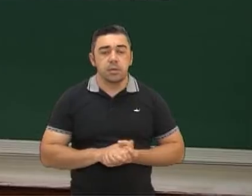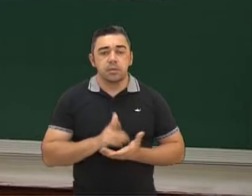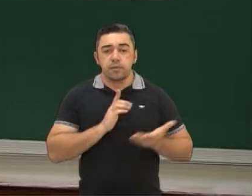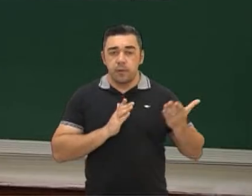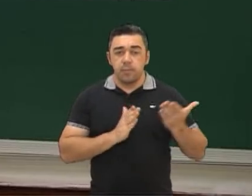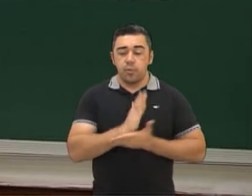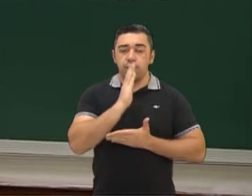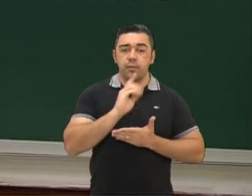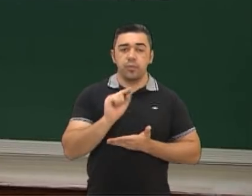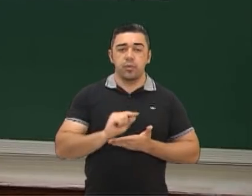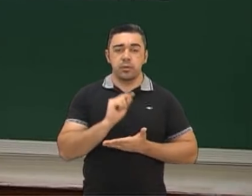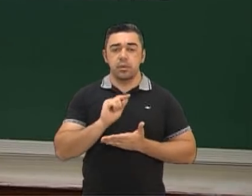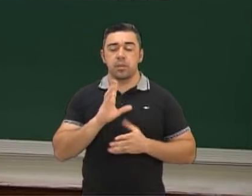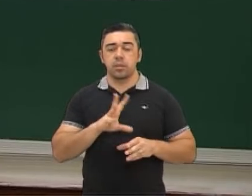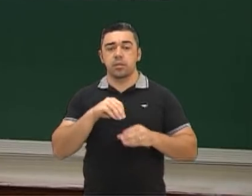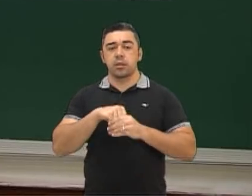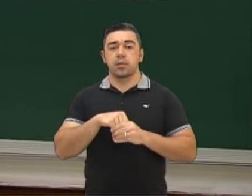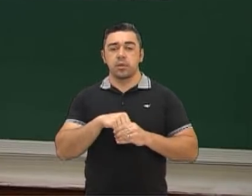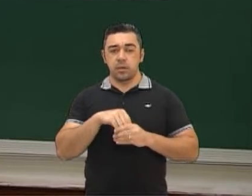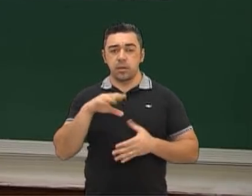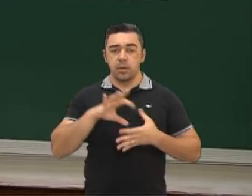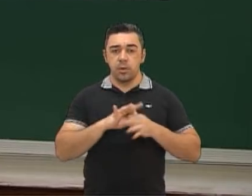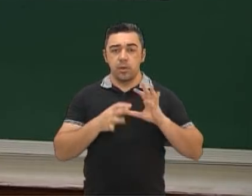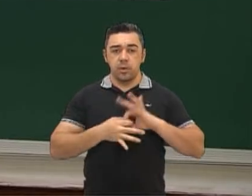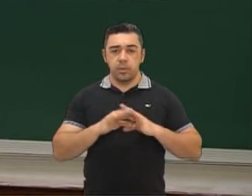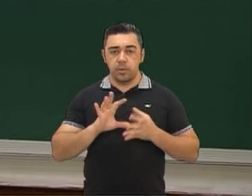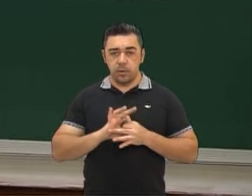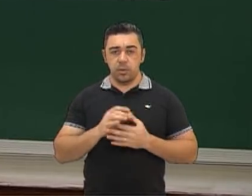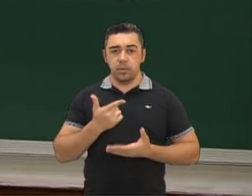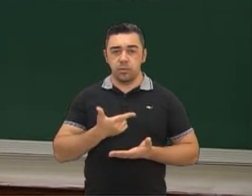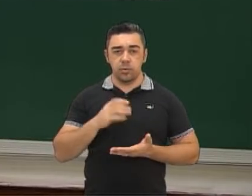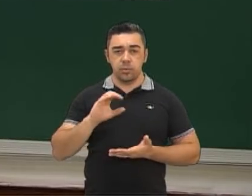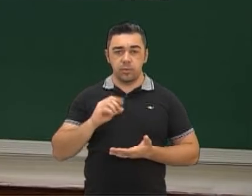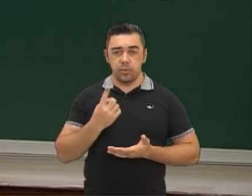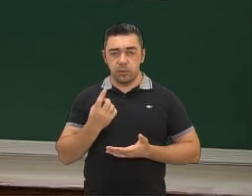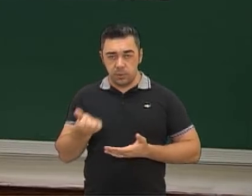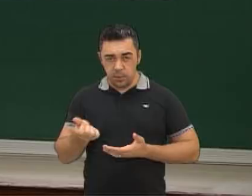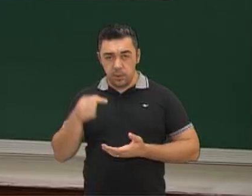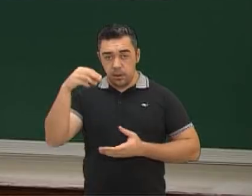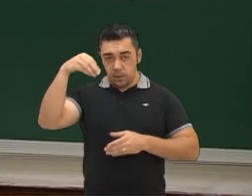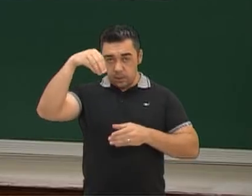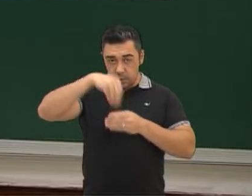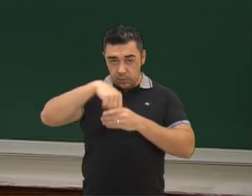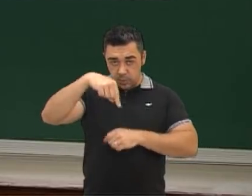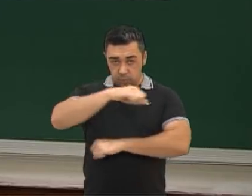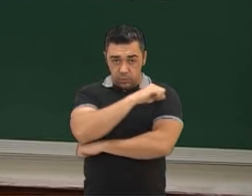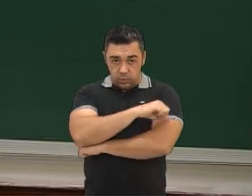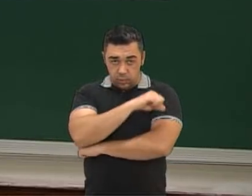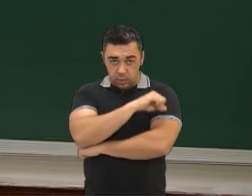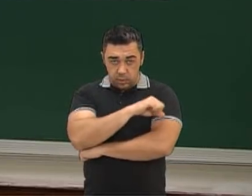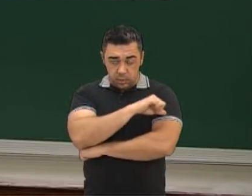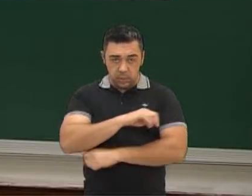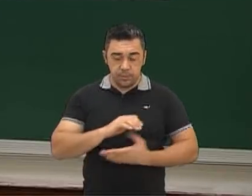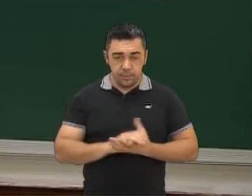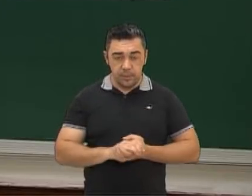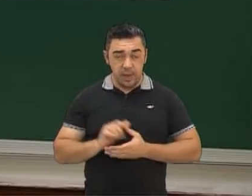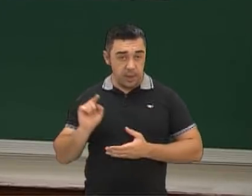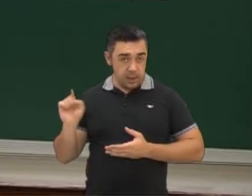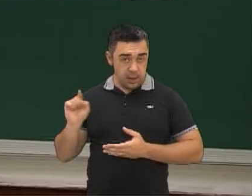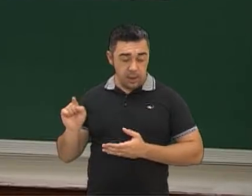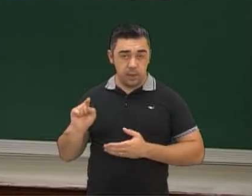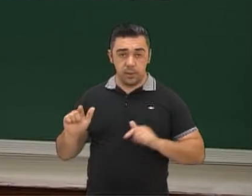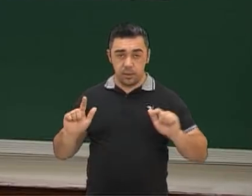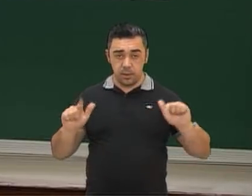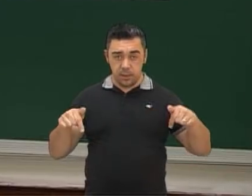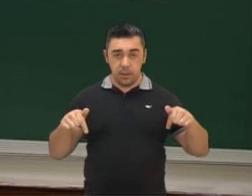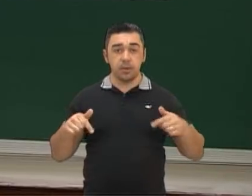para integrar os Jogos Olímpicos de 2016 no Rio de Janeiro. E essa modalidade Seven, ela